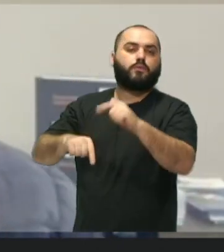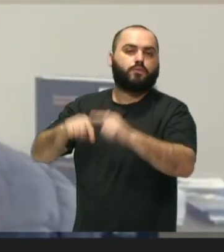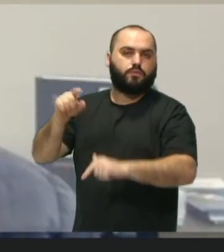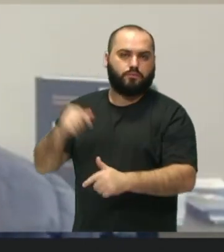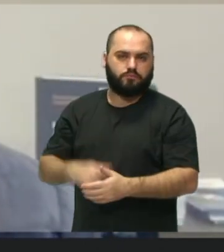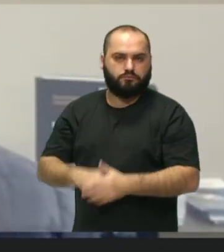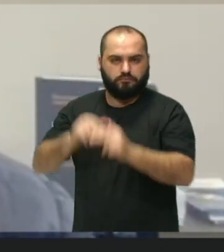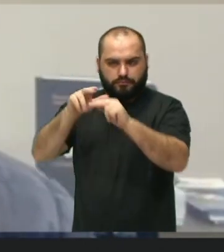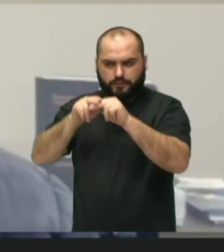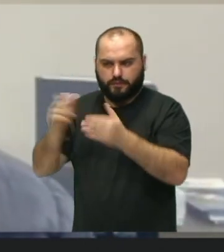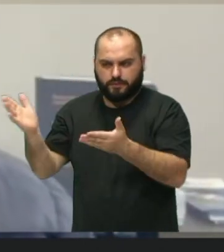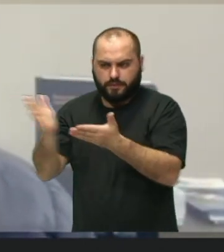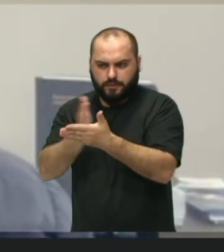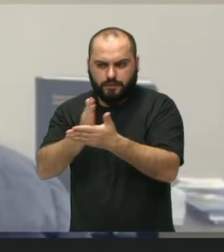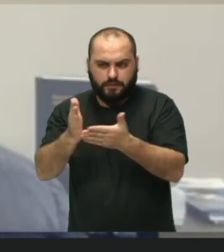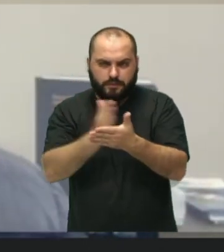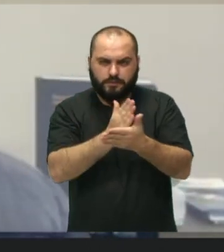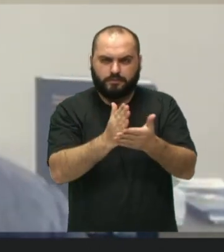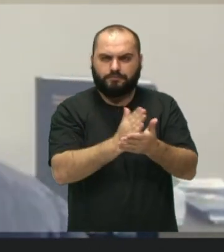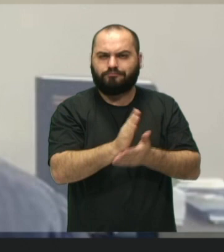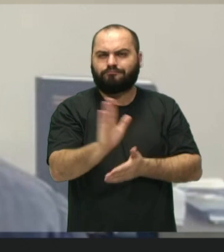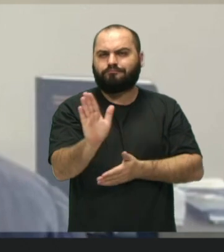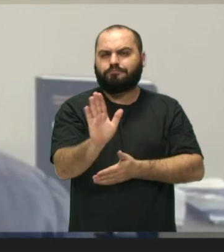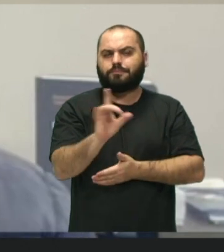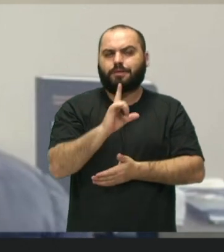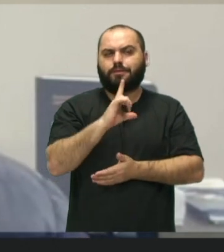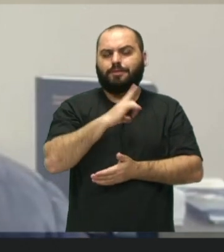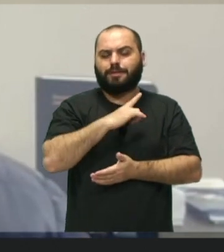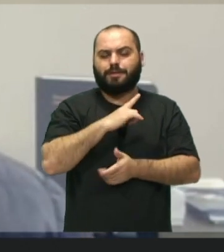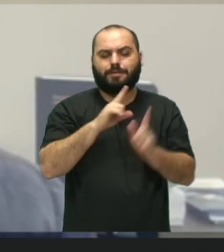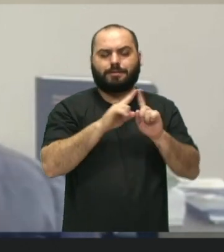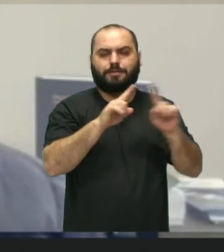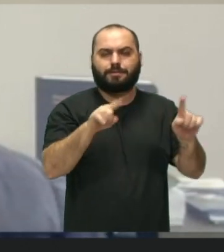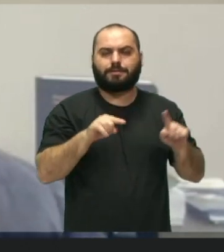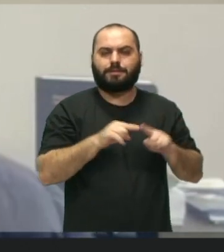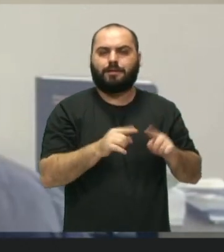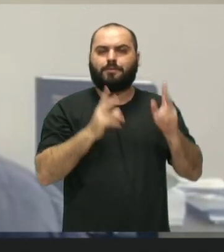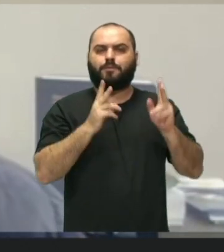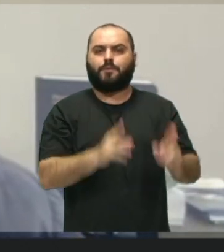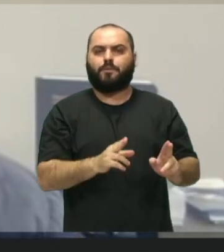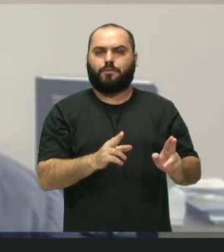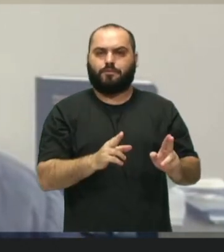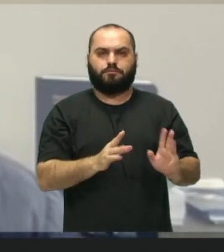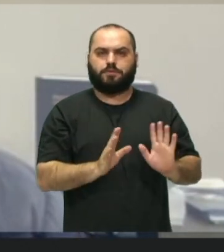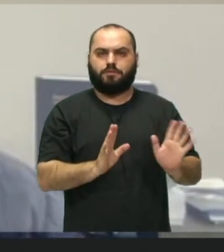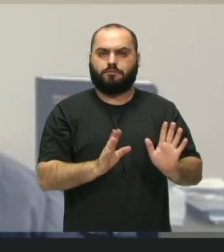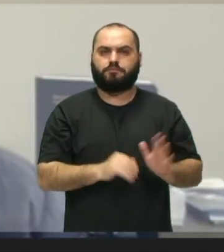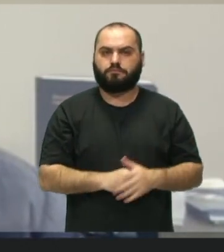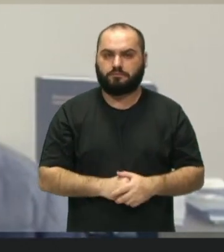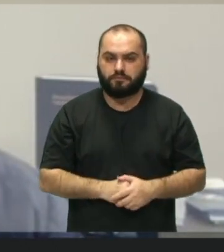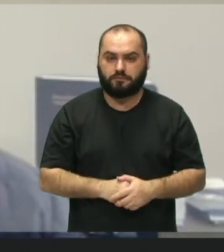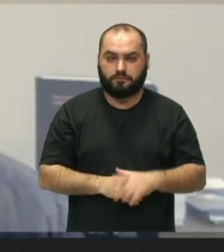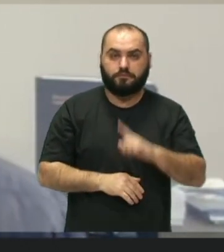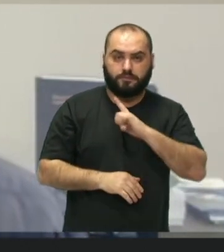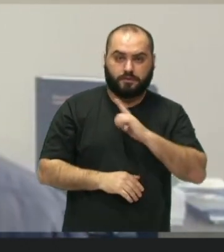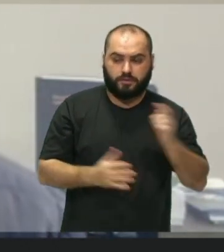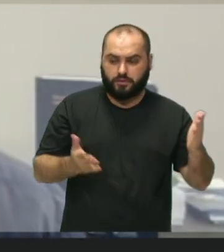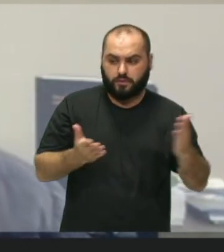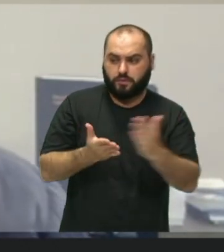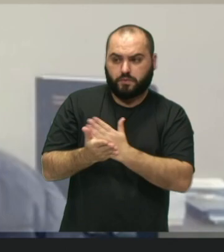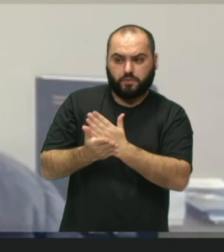esses workshops não para que a gente possa ter na mesma sala empresas de ramos diferentes. A inovação está em dividir o